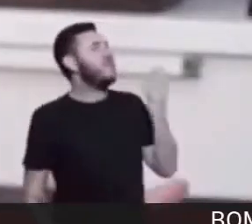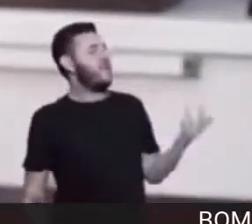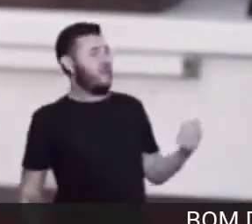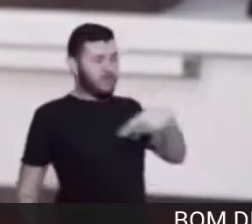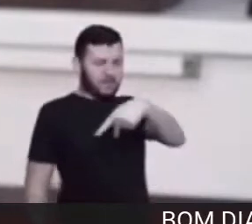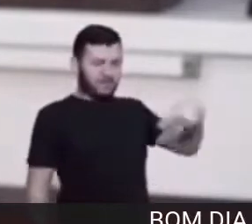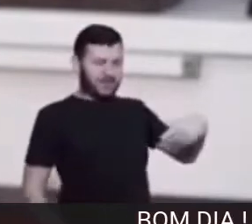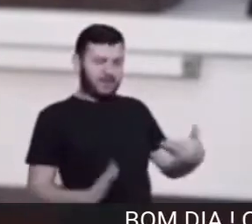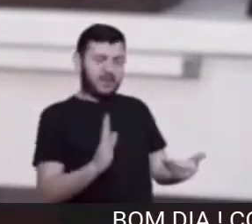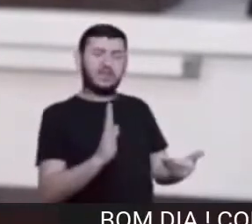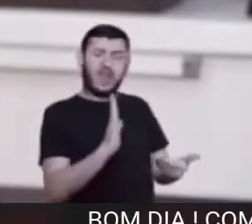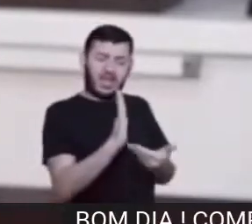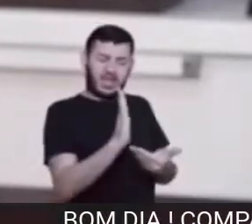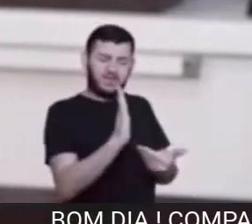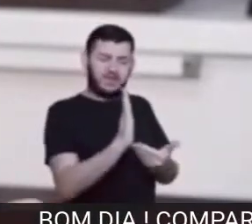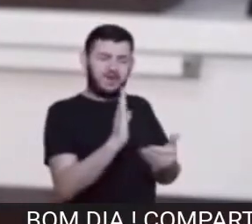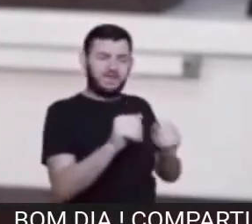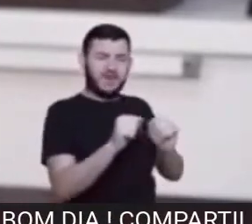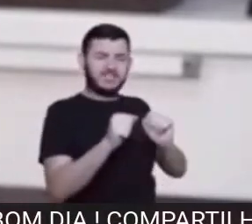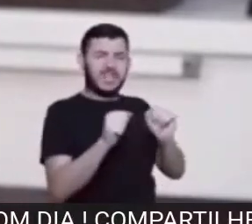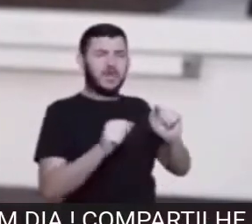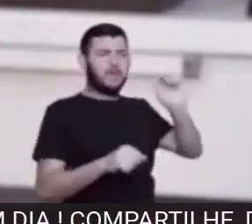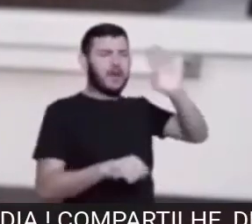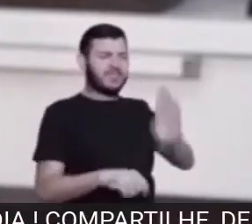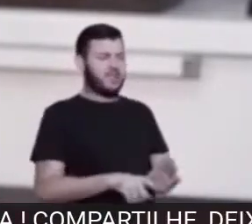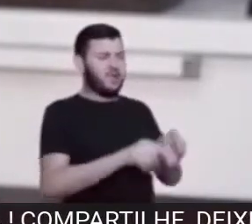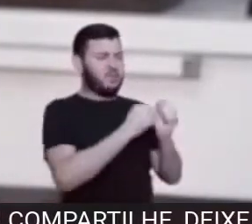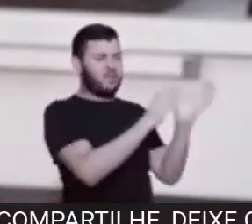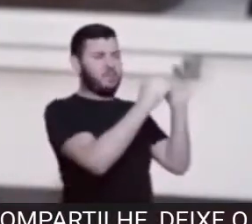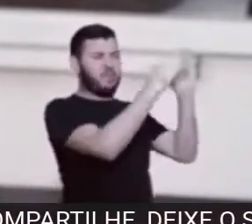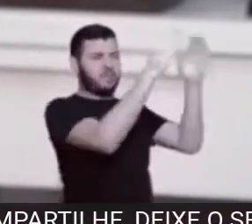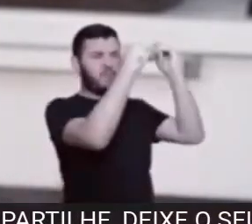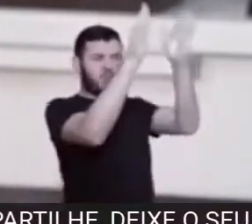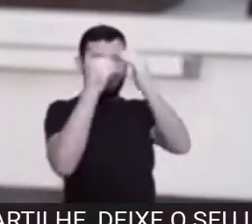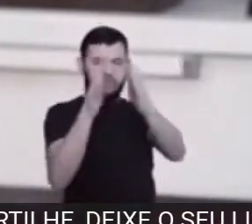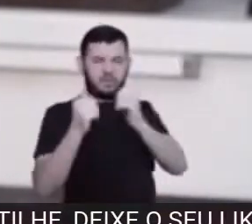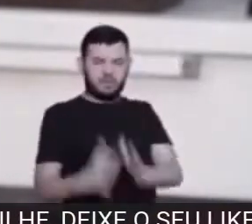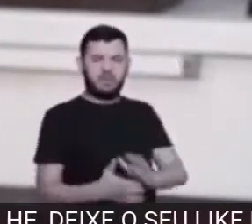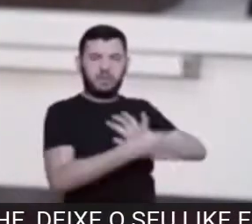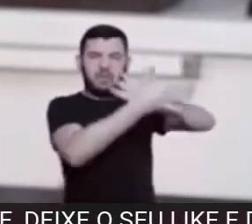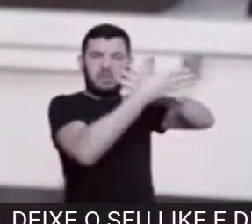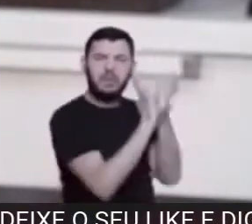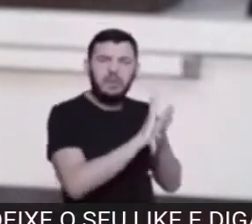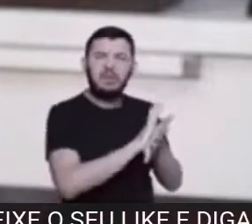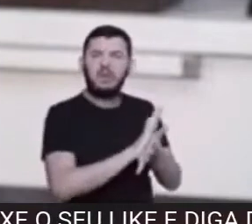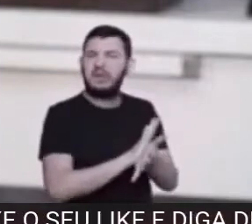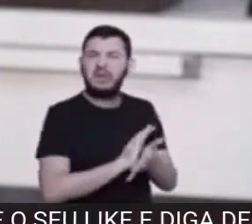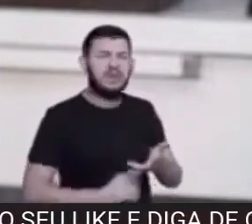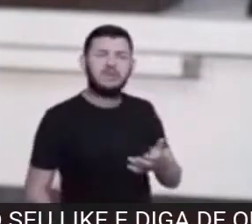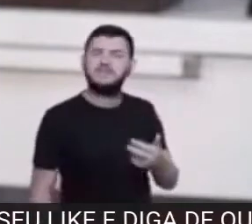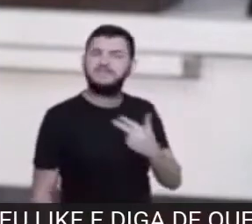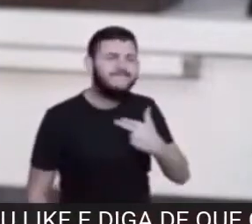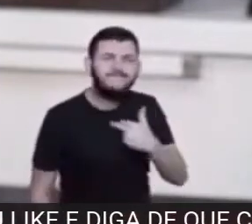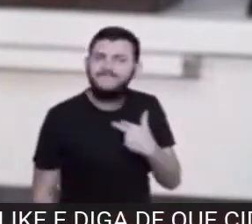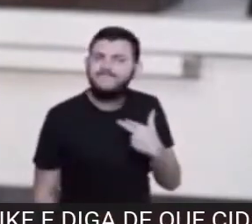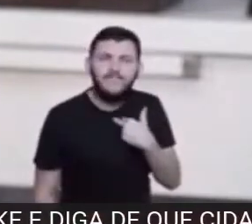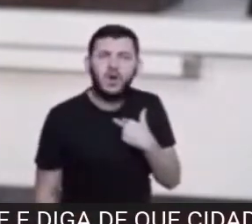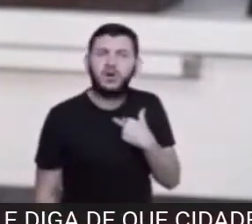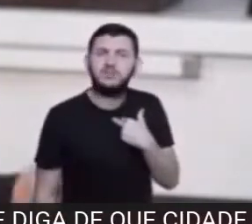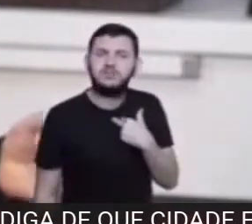que está fazendo no país, sabe, pelo voto, sabe, pela